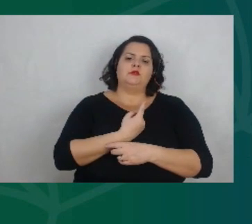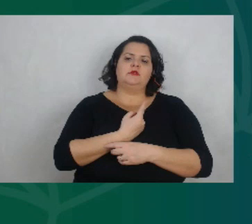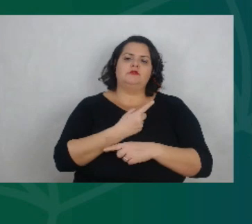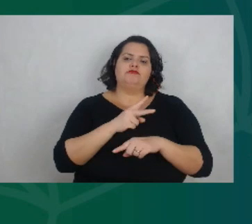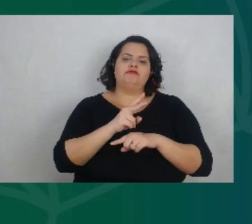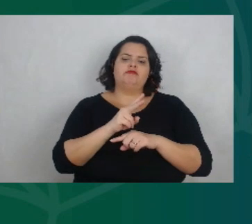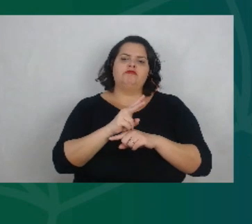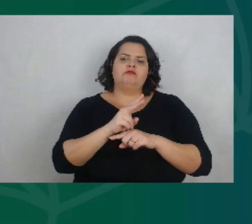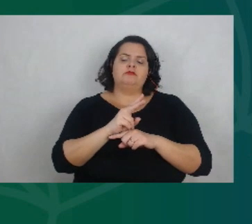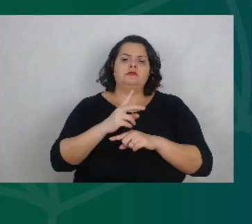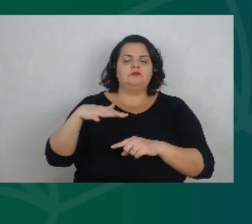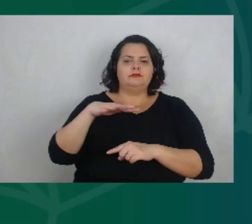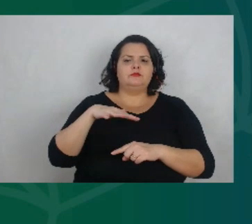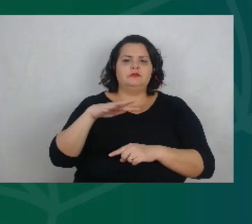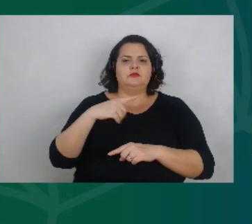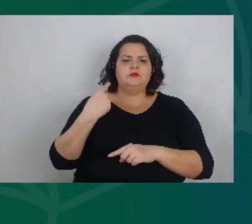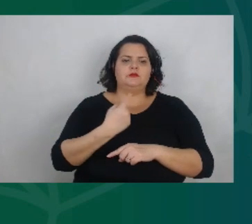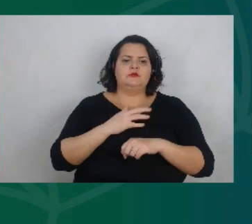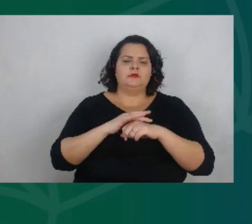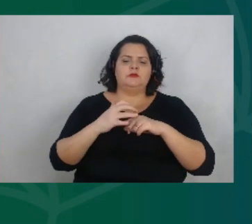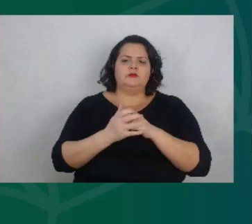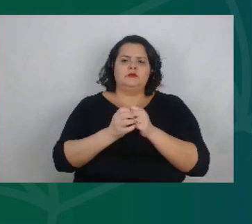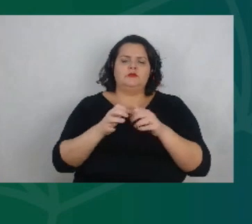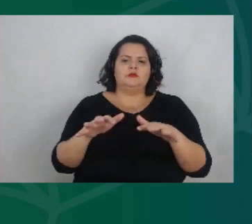competências. Mas, na pandemia, próximo, por favor.